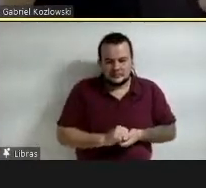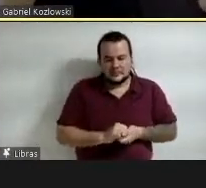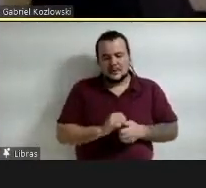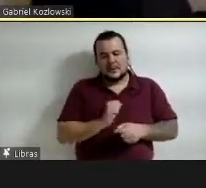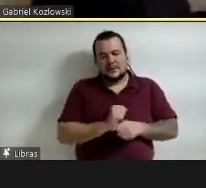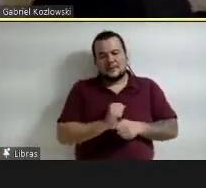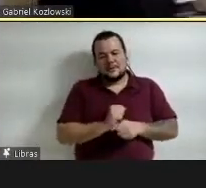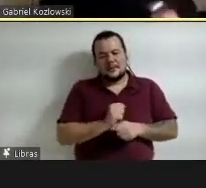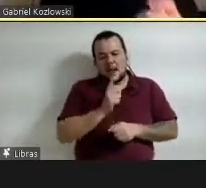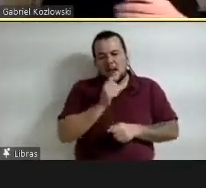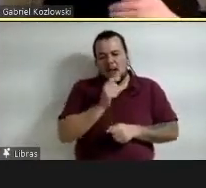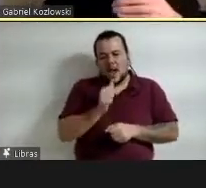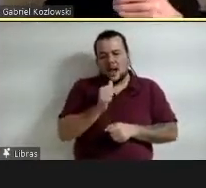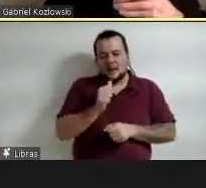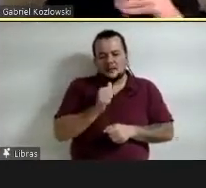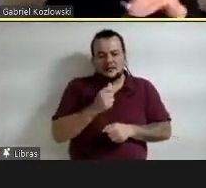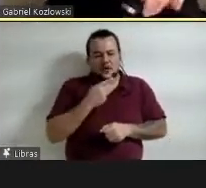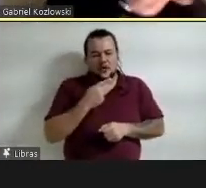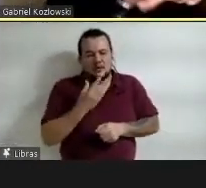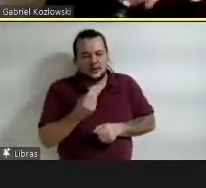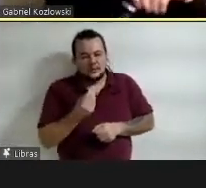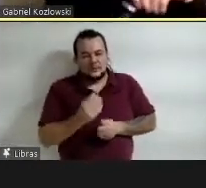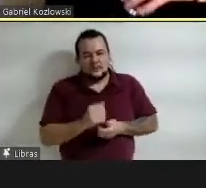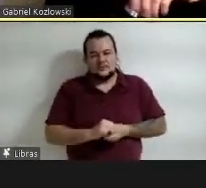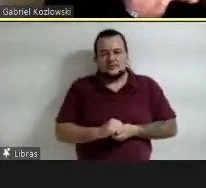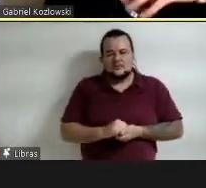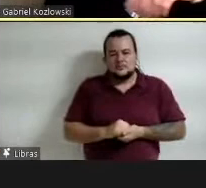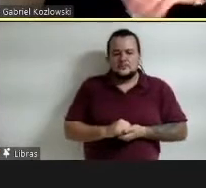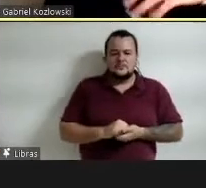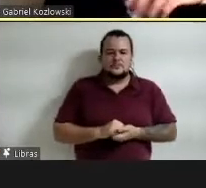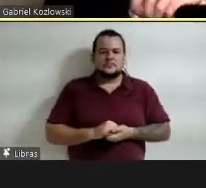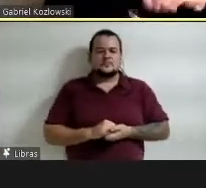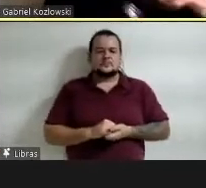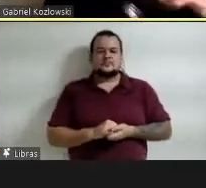acho que estou falando para caramba. Um segundo.